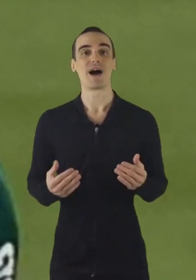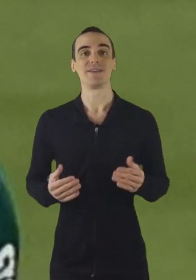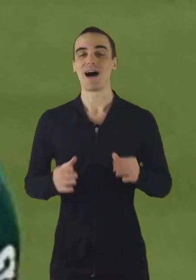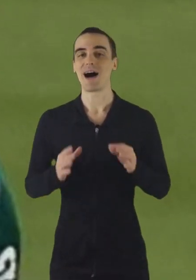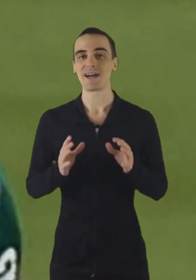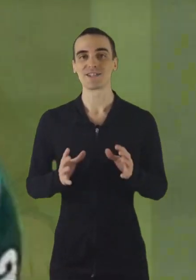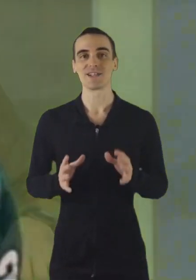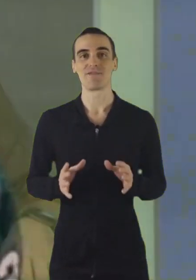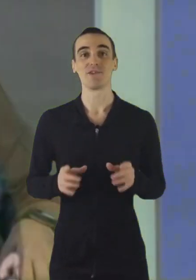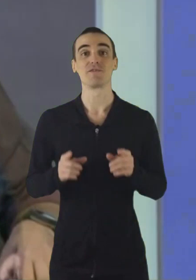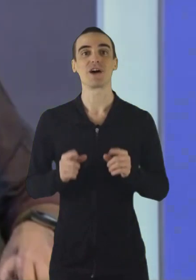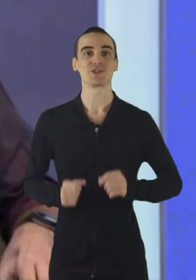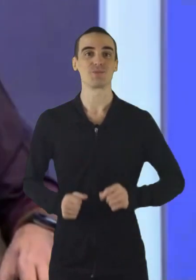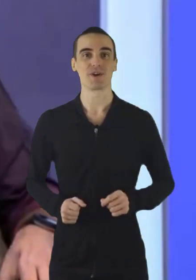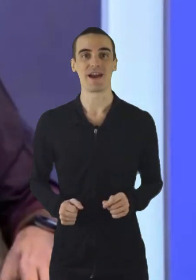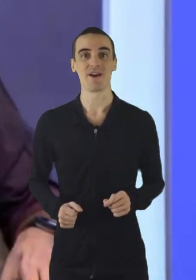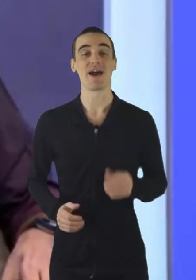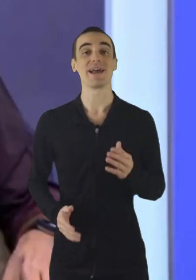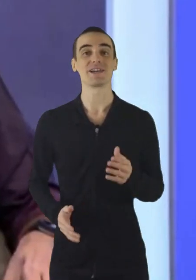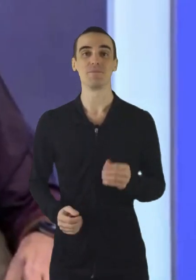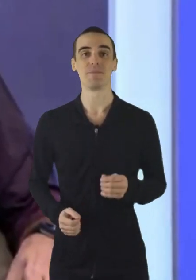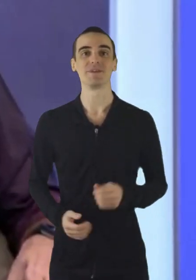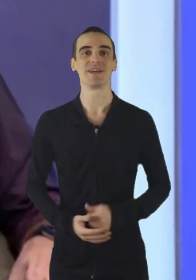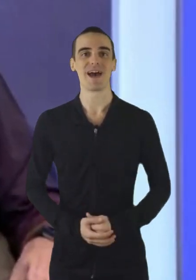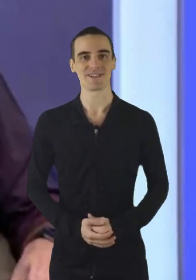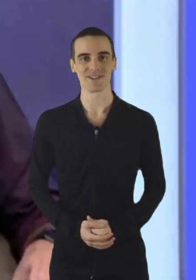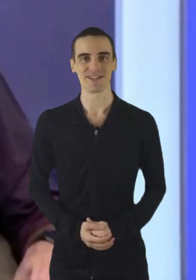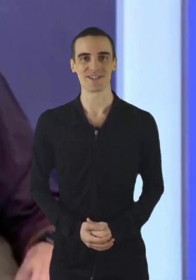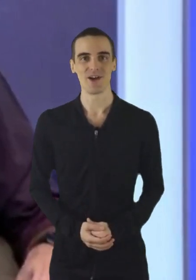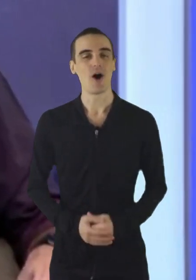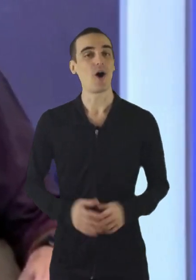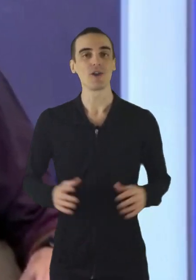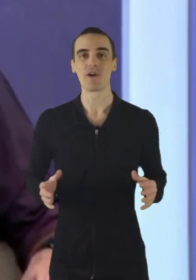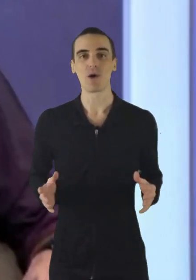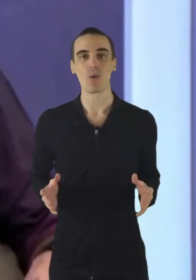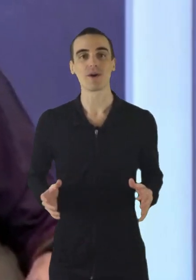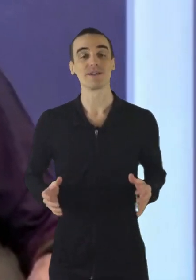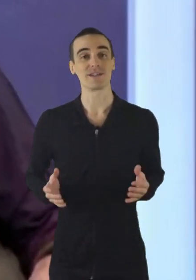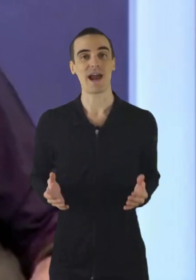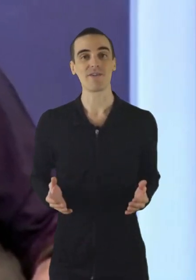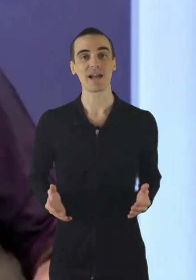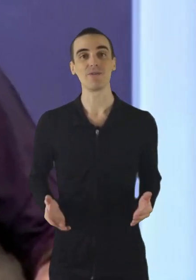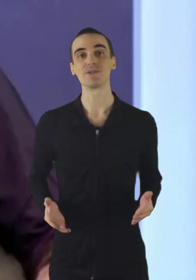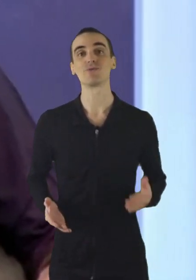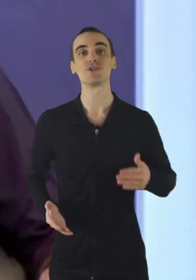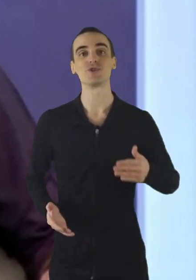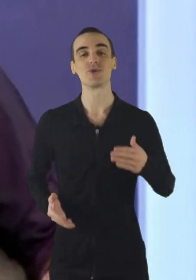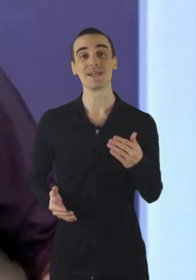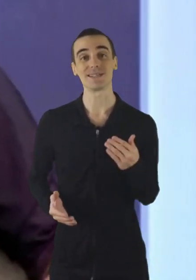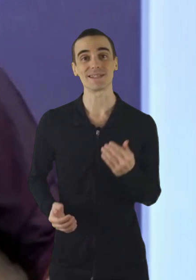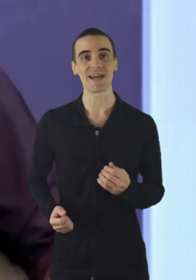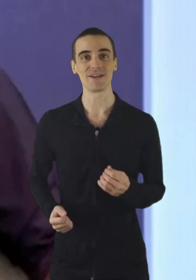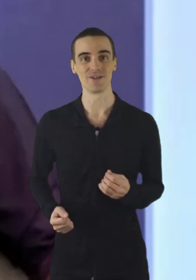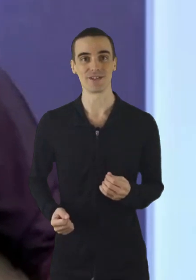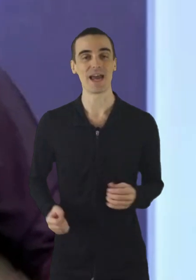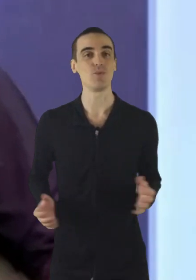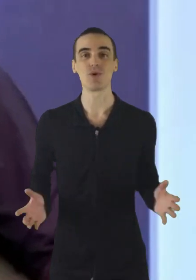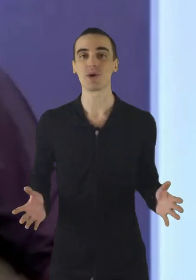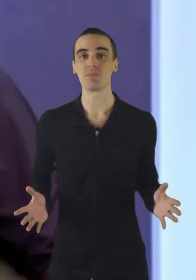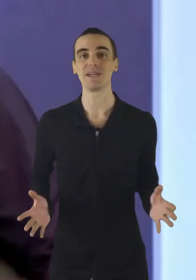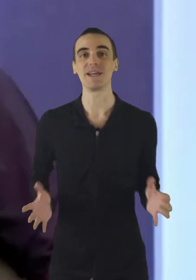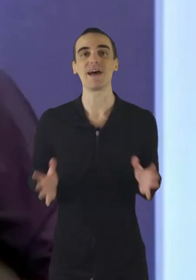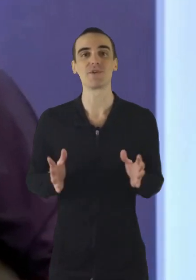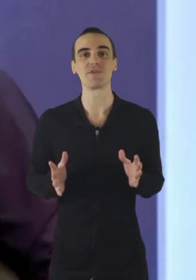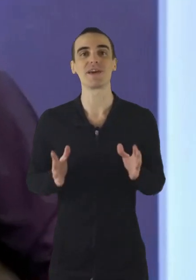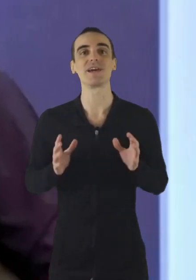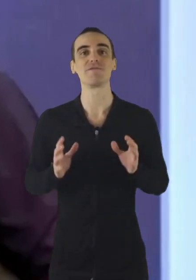parte do jornalistas para Paulo calçadi da ESPN ele é prejuízo um dos maiores investimentos ainda está patinando